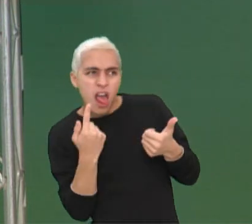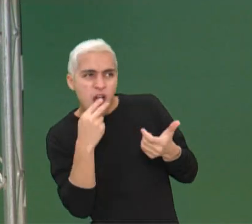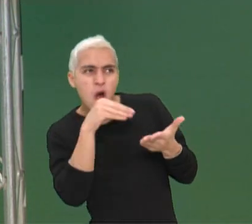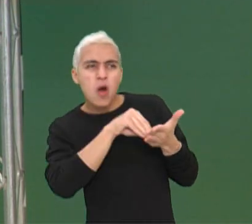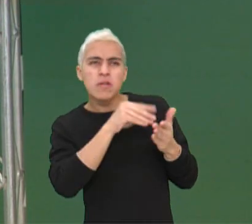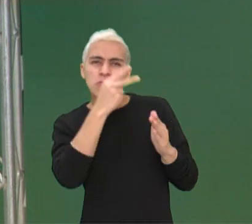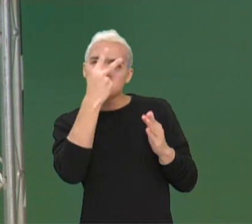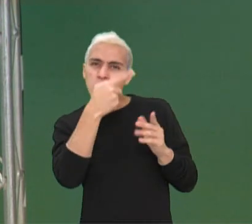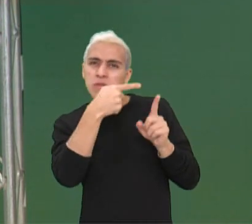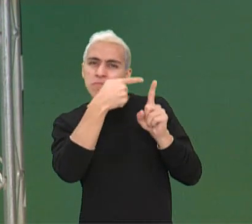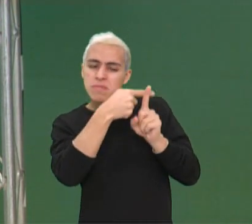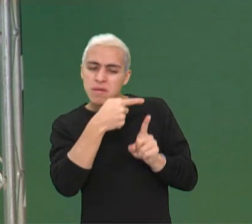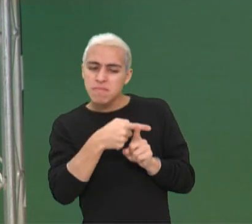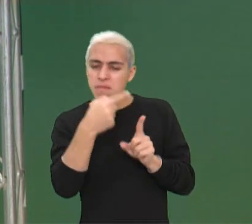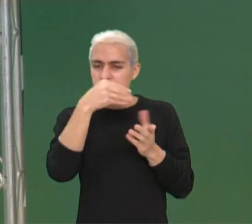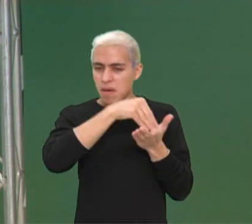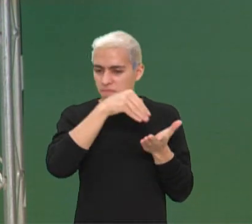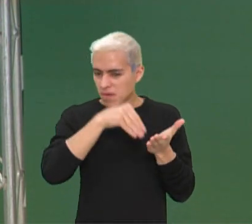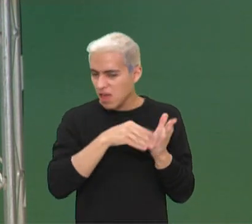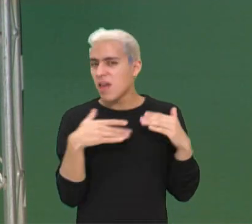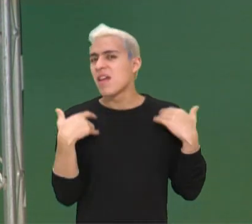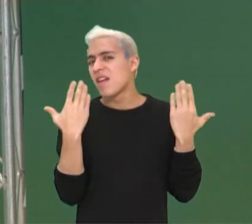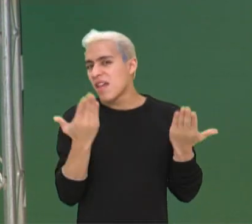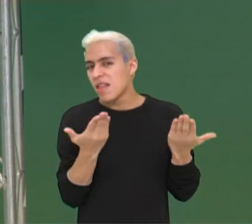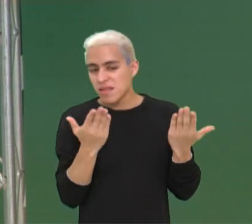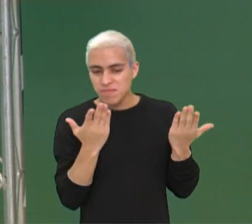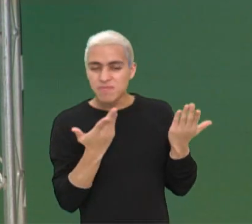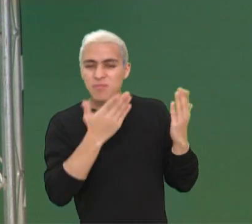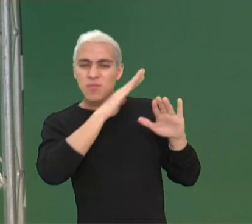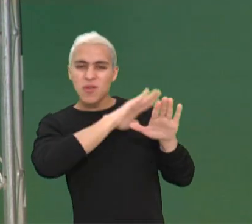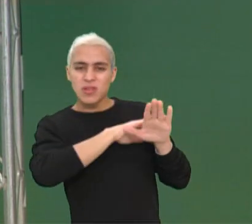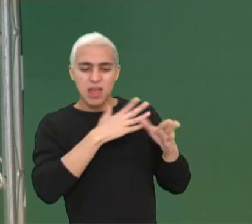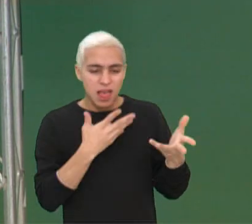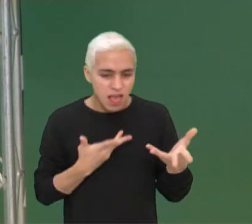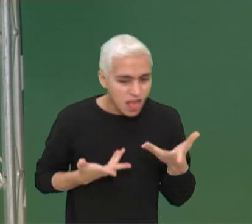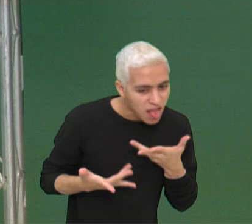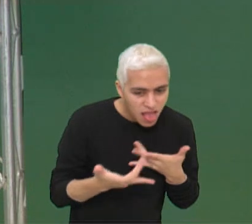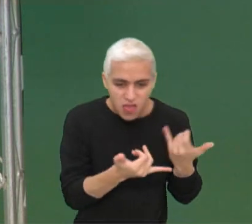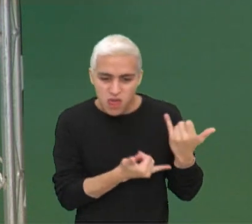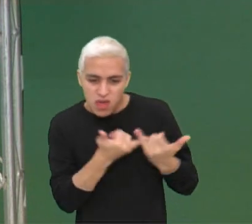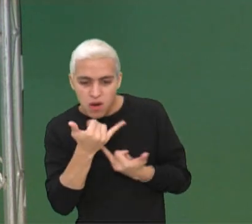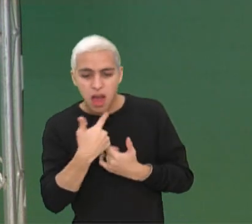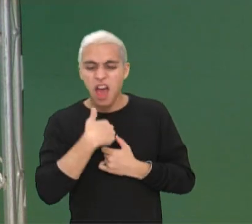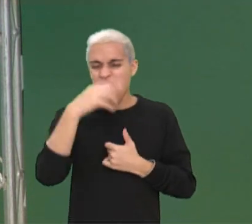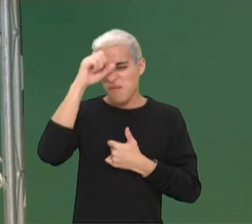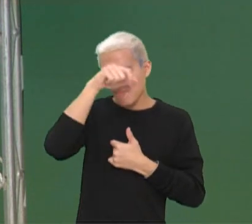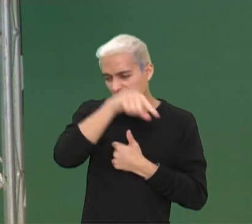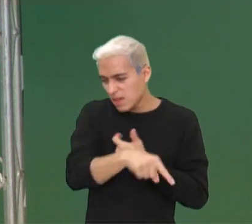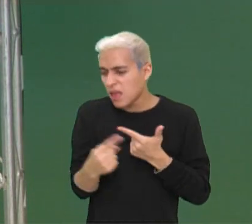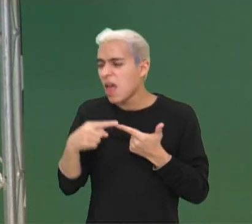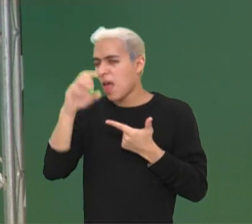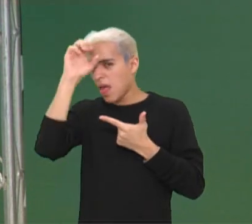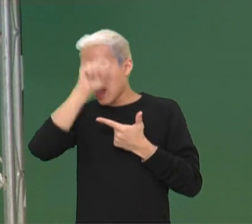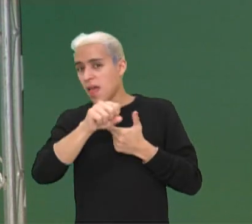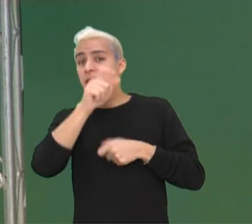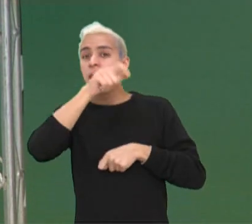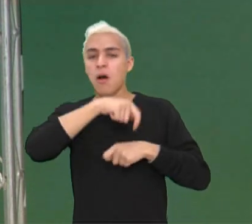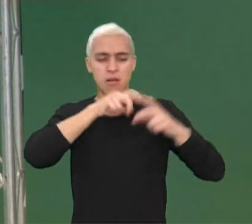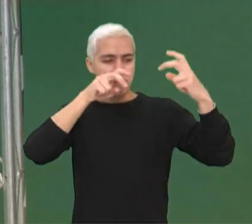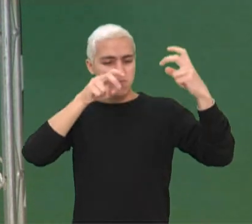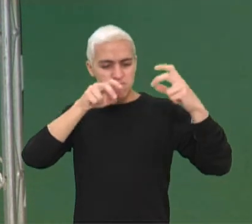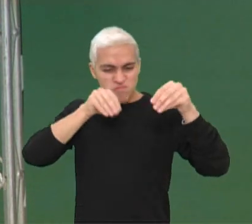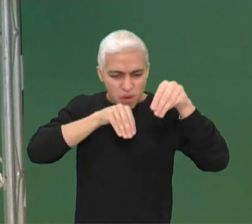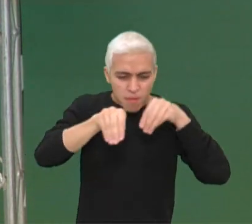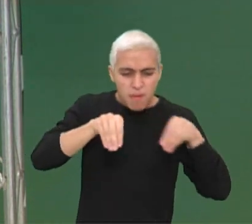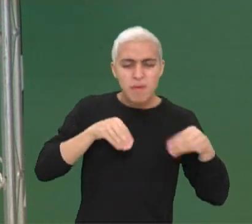benefícios. Então, os benefícios que a gente tem por trás da prática do jogo. Ah, vou aprender isso, vou aprender aquilo, quando eu estou praticando o jogo de